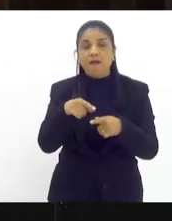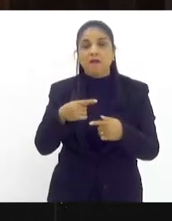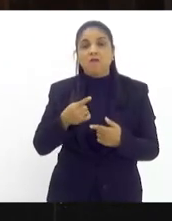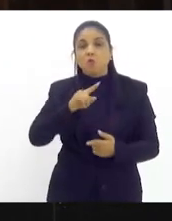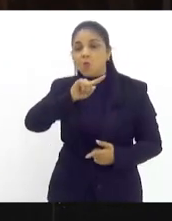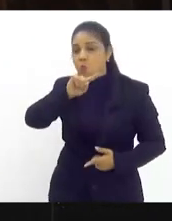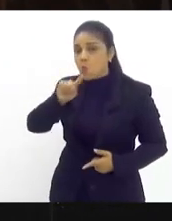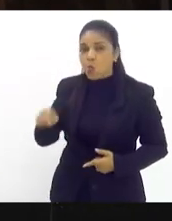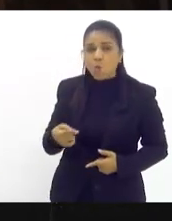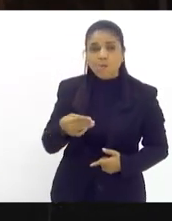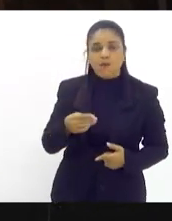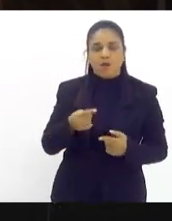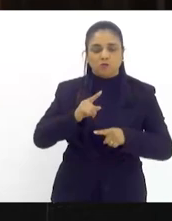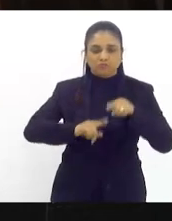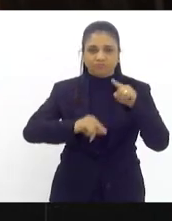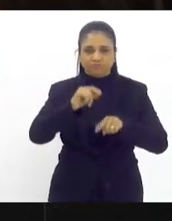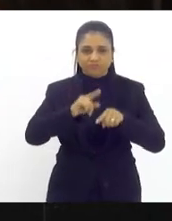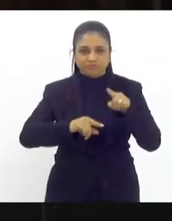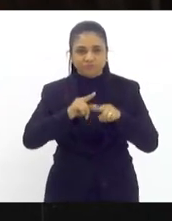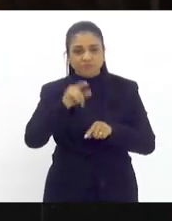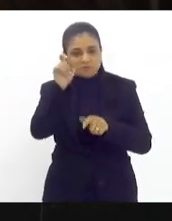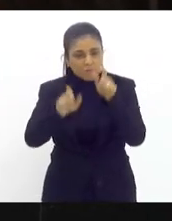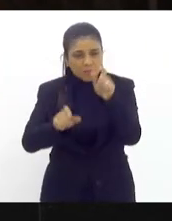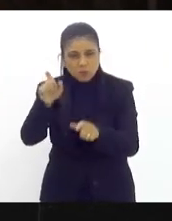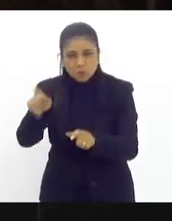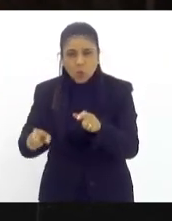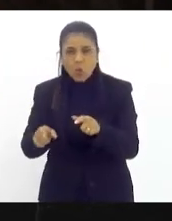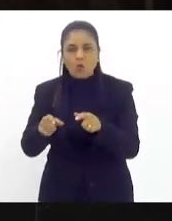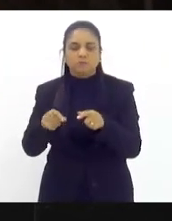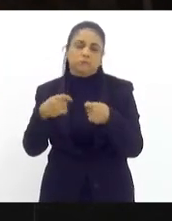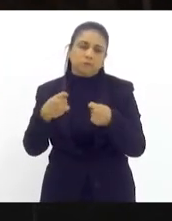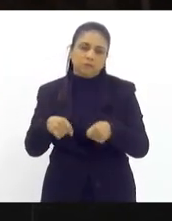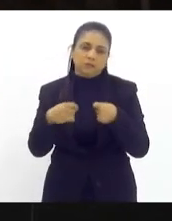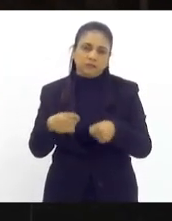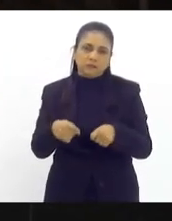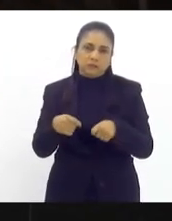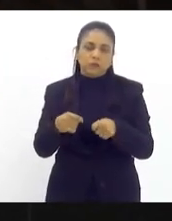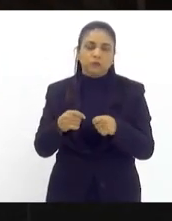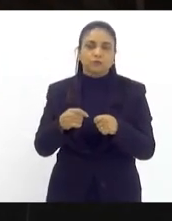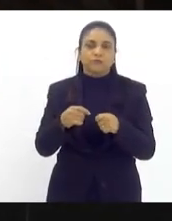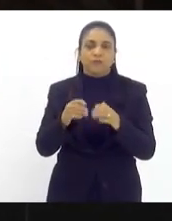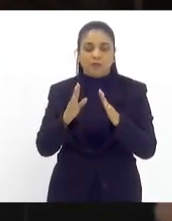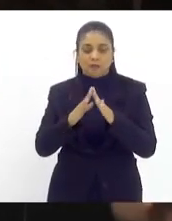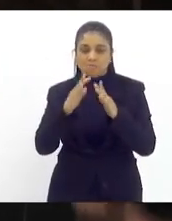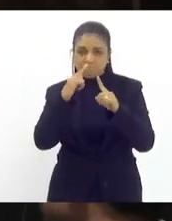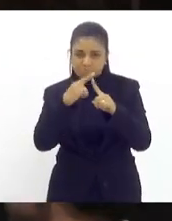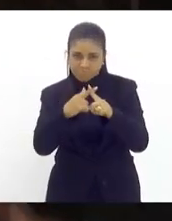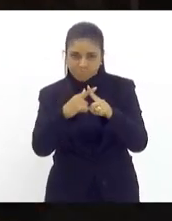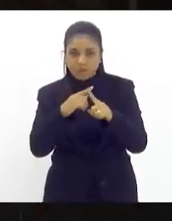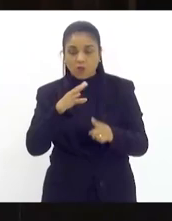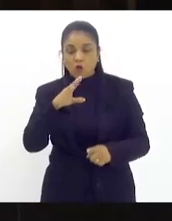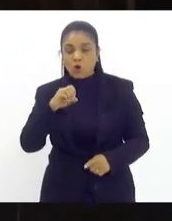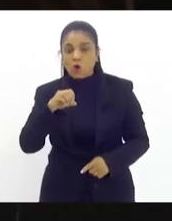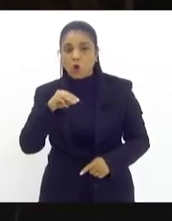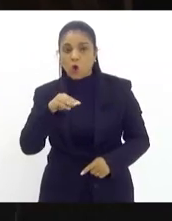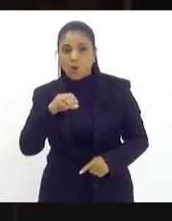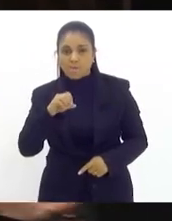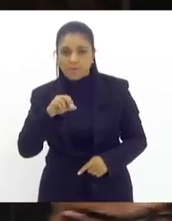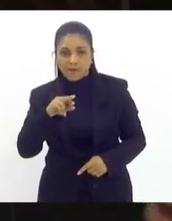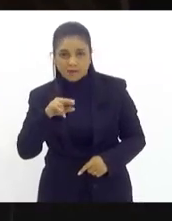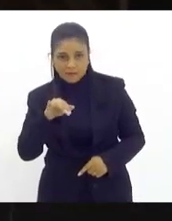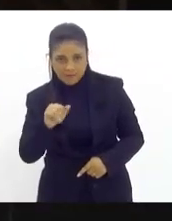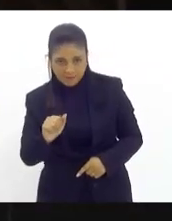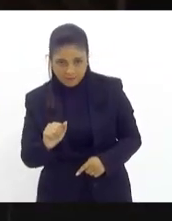na capela das aparições portanto na Tarde com Maria eu tive oportunidade de falar ainda pouco na missa